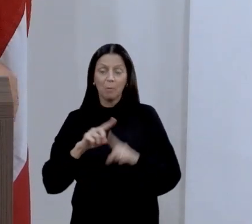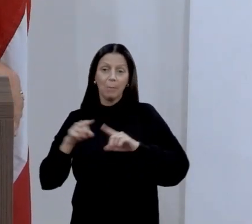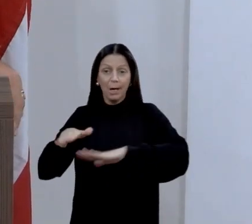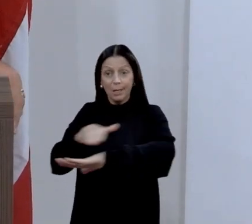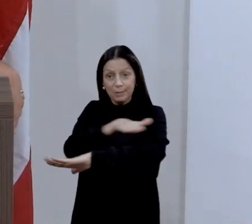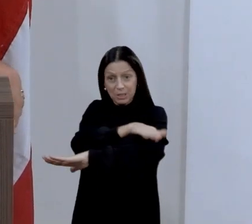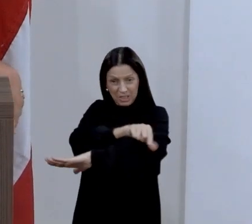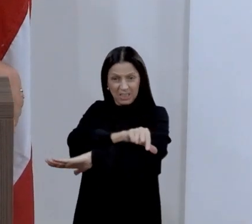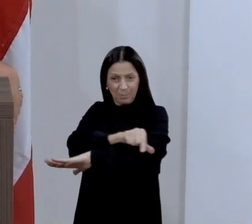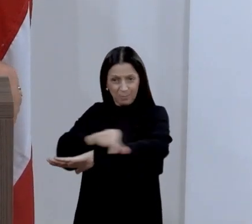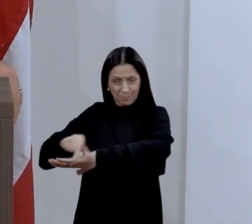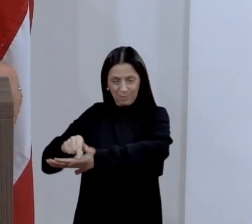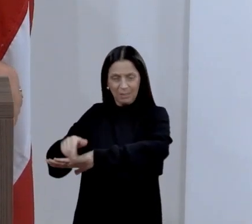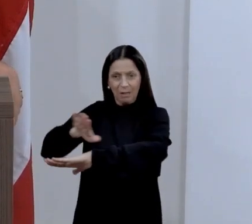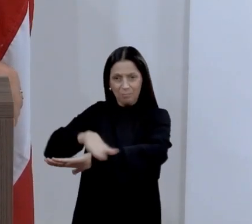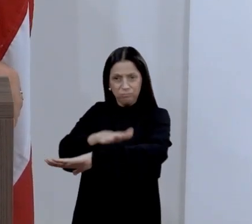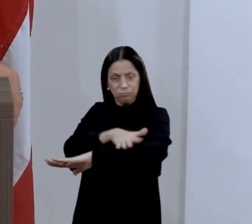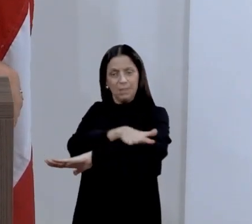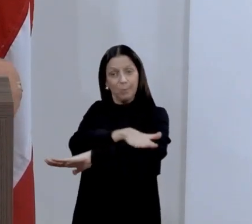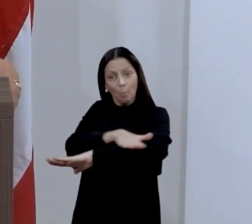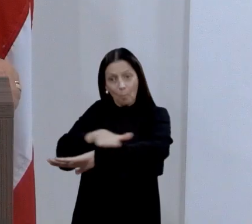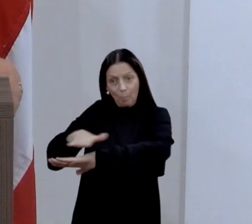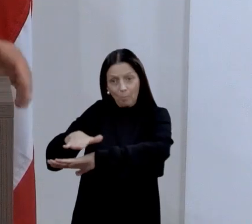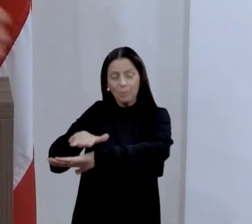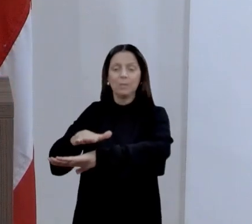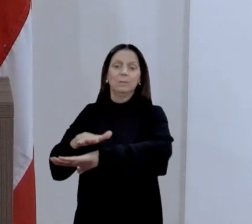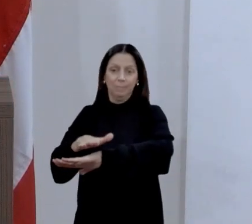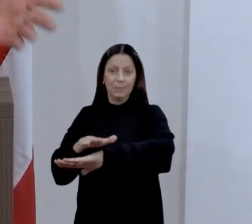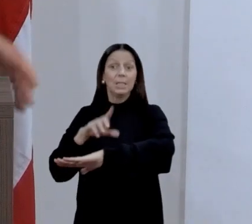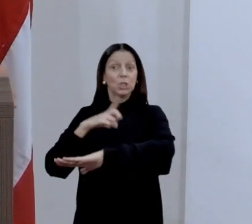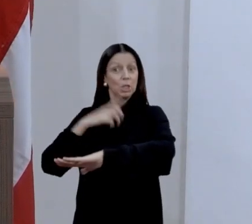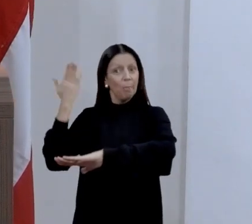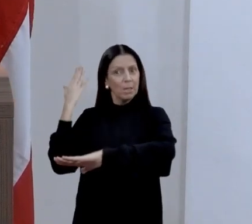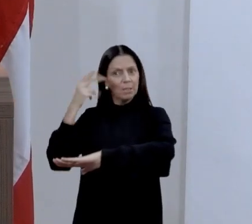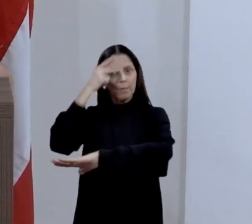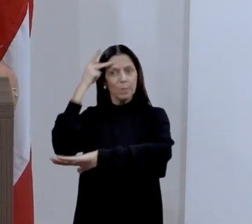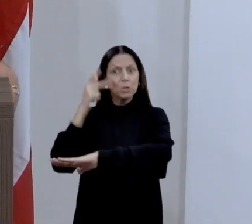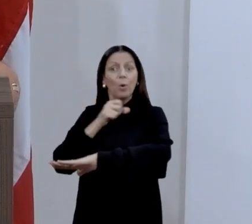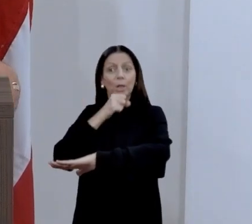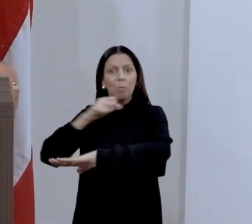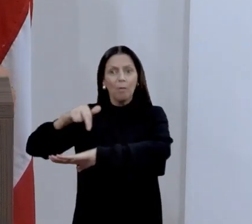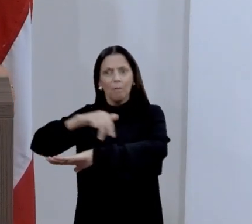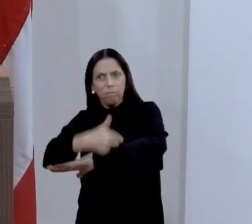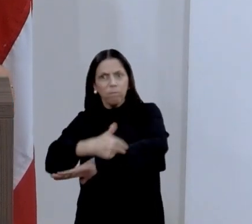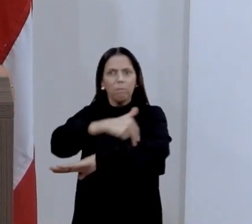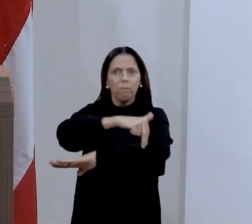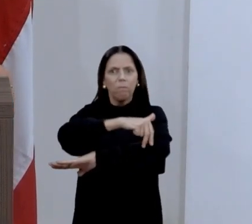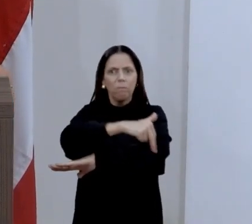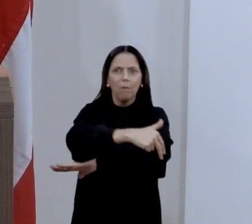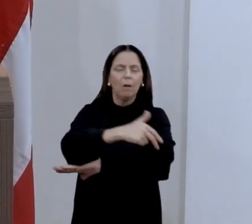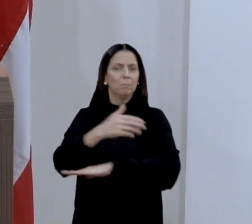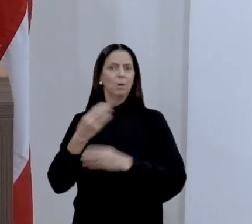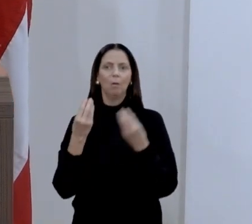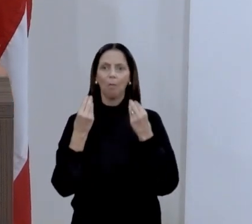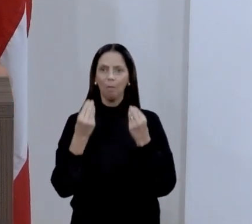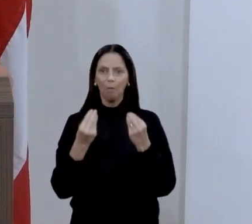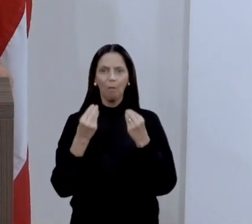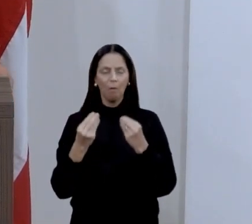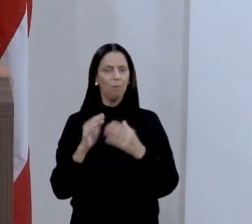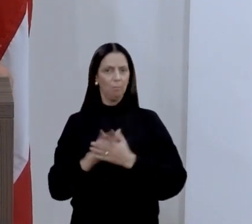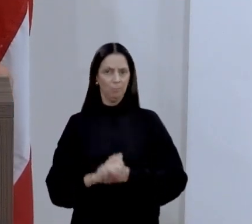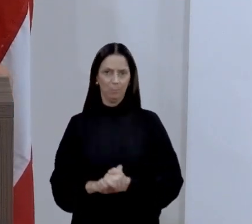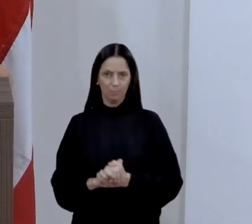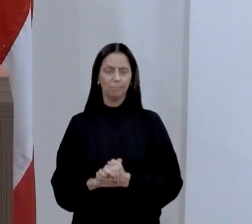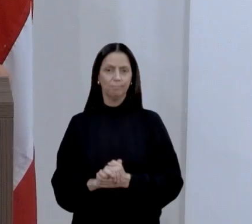das pessoas circularem ali, tinha pessoas caindo, idosos caindo, enfim, porque ali a calçada justamente que dá acesso, né, na